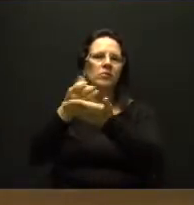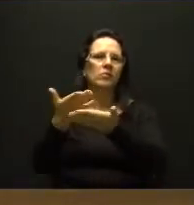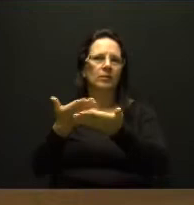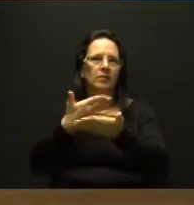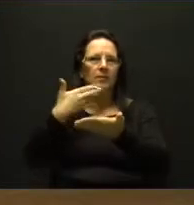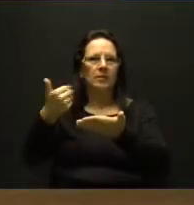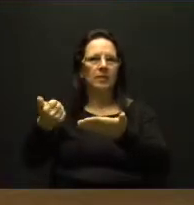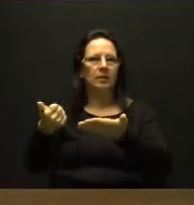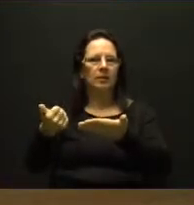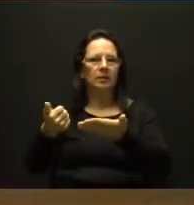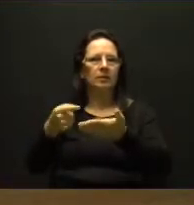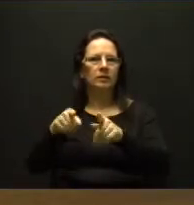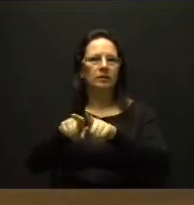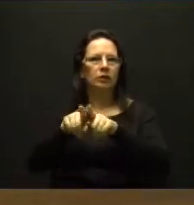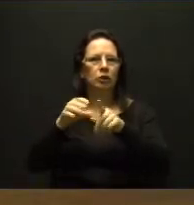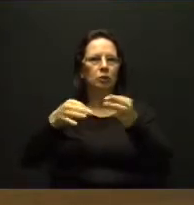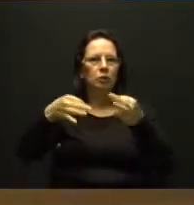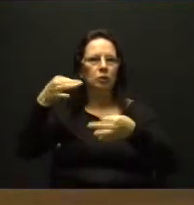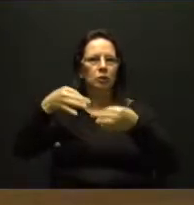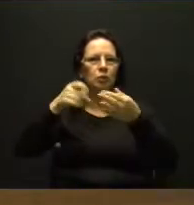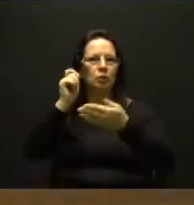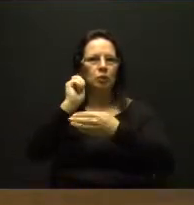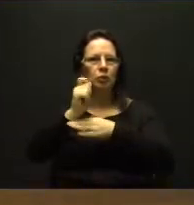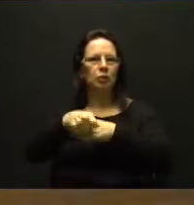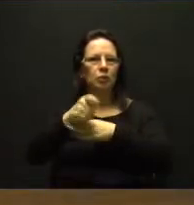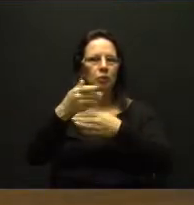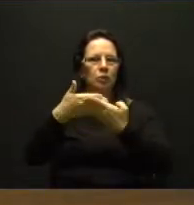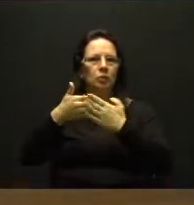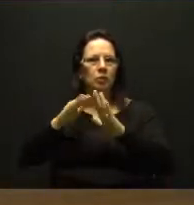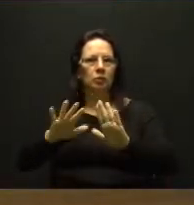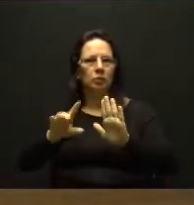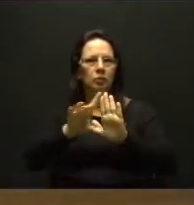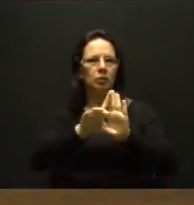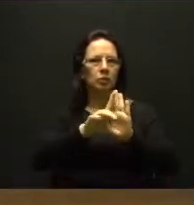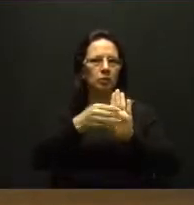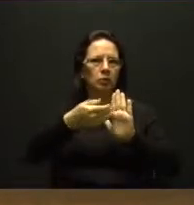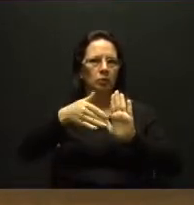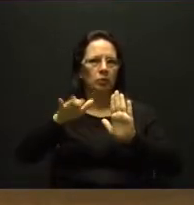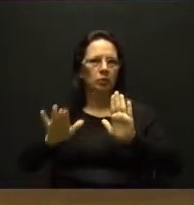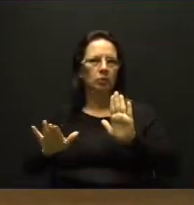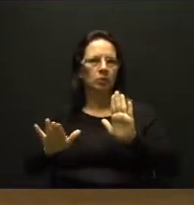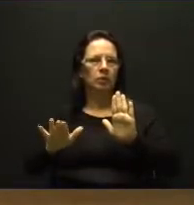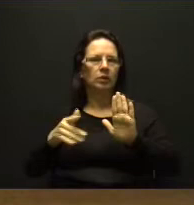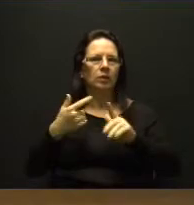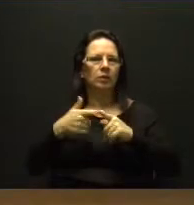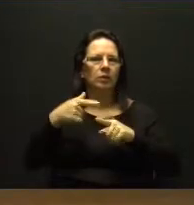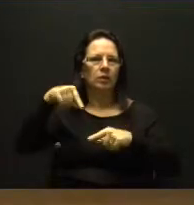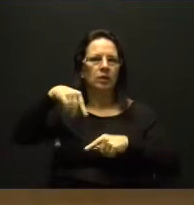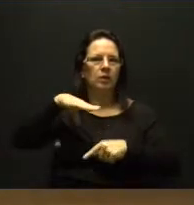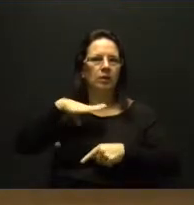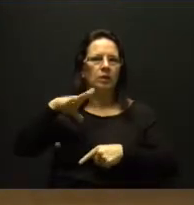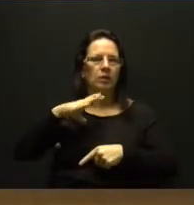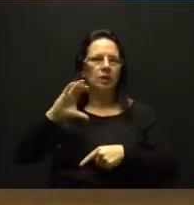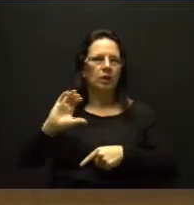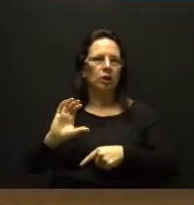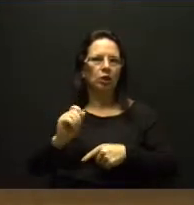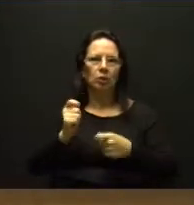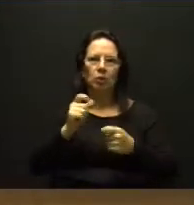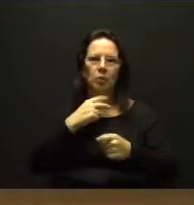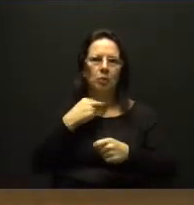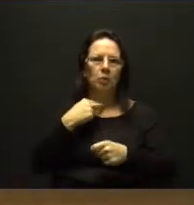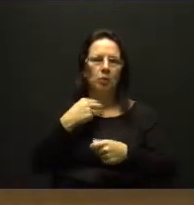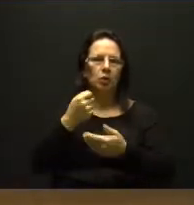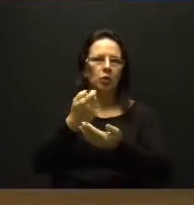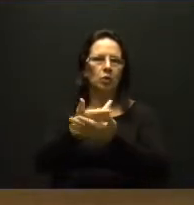que o supremo tribunal federal acabou derrubando essa lei alegando que o município não pode cobrar essa taxa ou